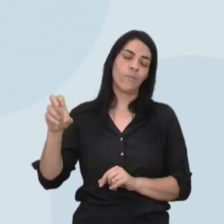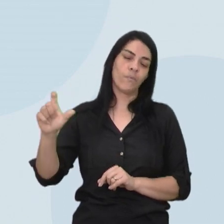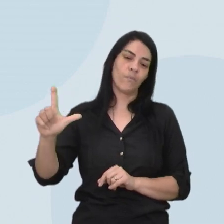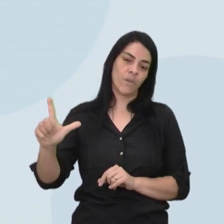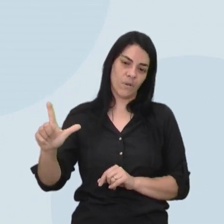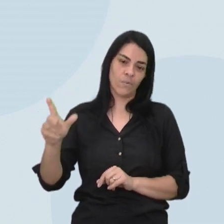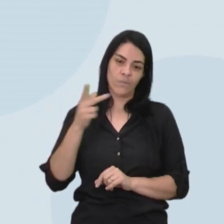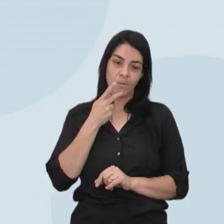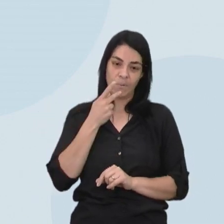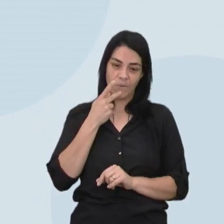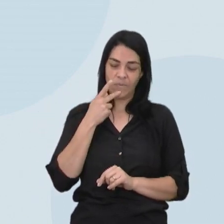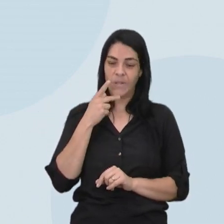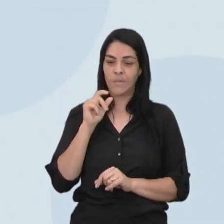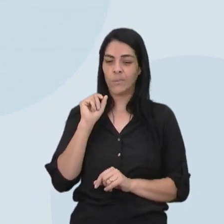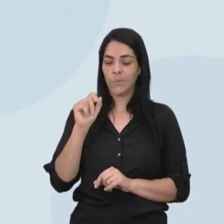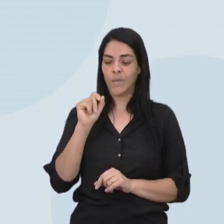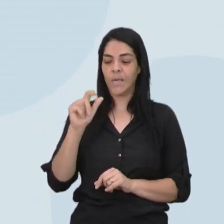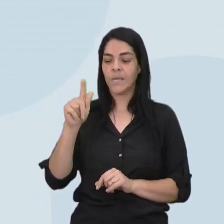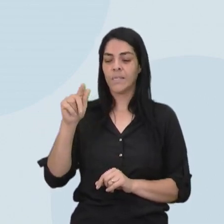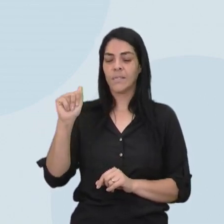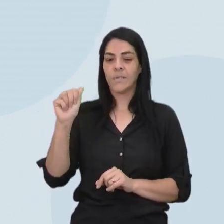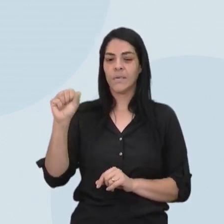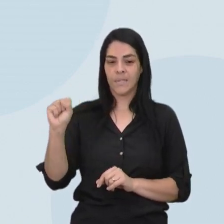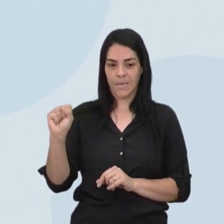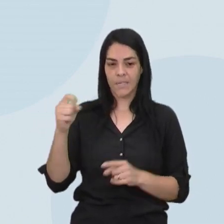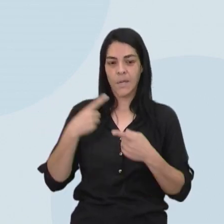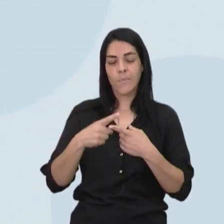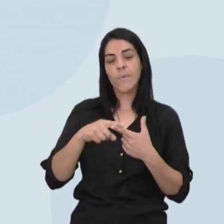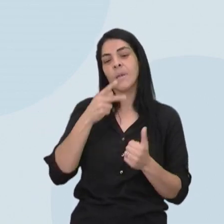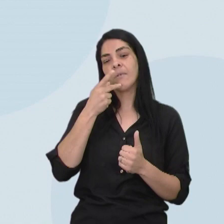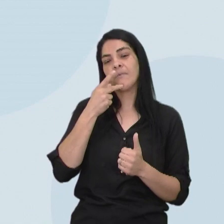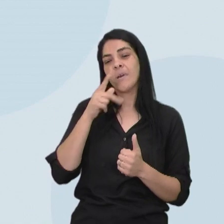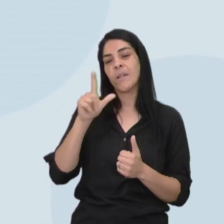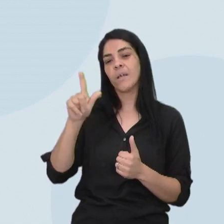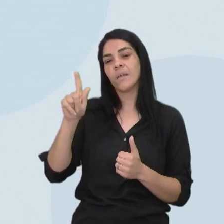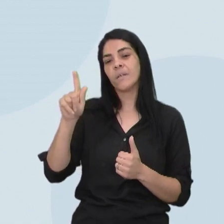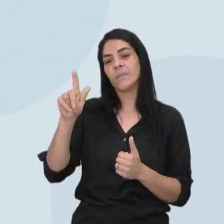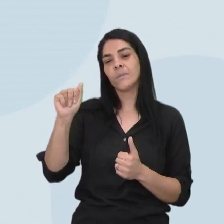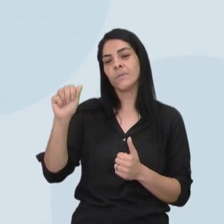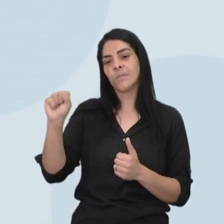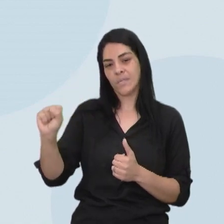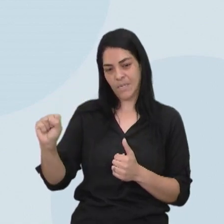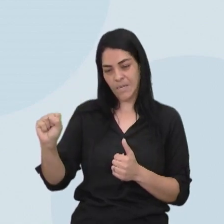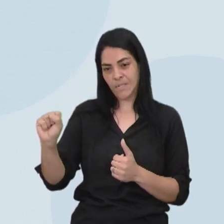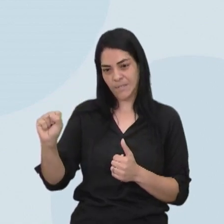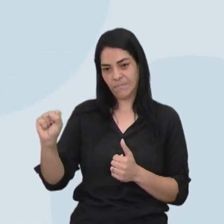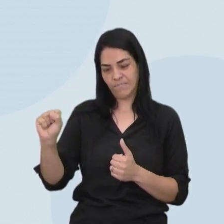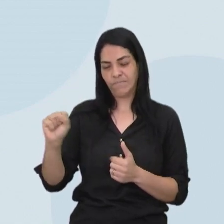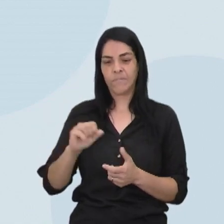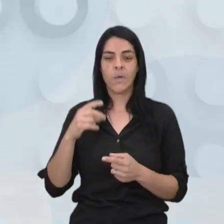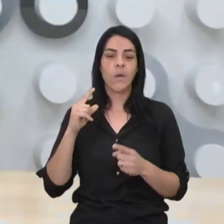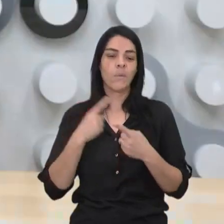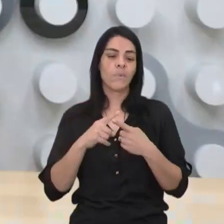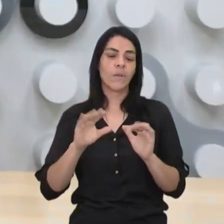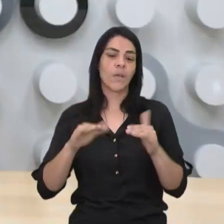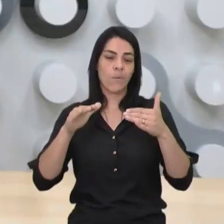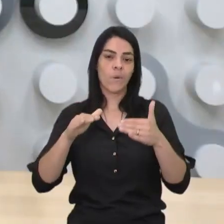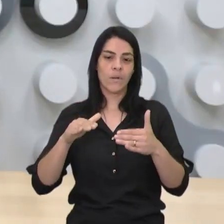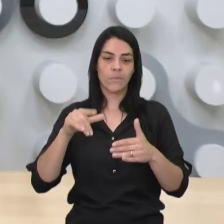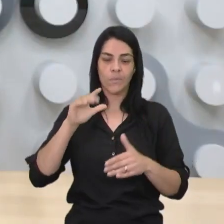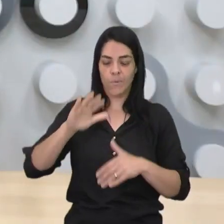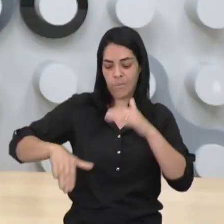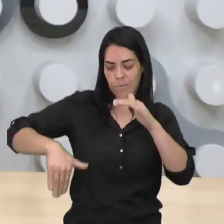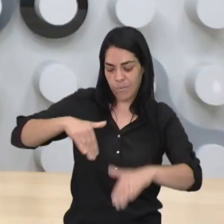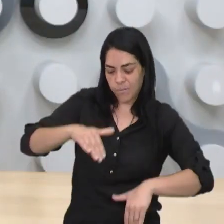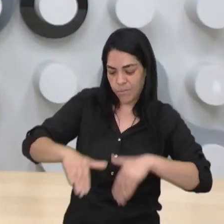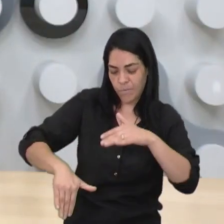da solubilidade de gases. E por que a gente foi falar da solubilidade de gases e não de líquidos? Porque quando a gente mergulha, a gente